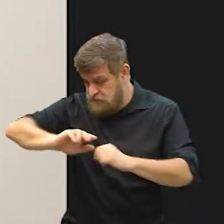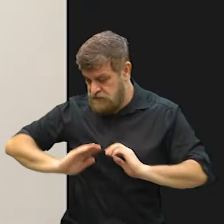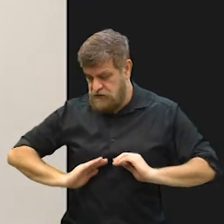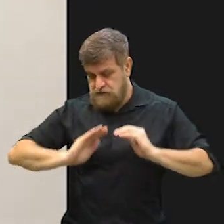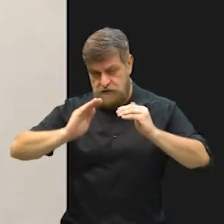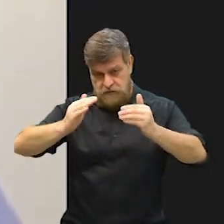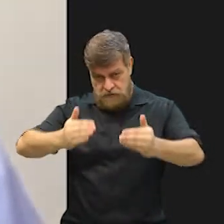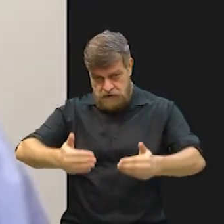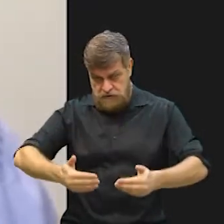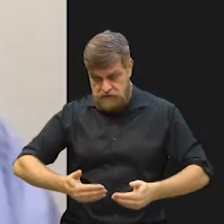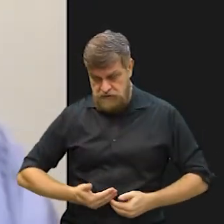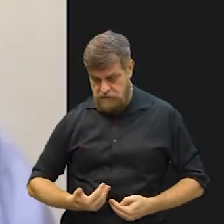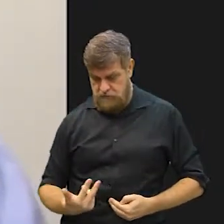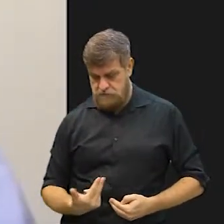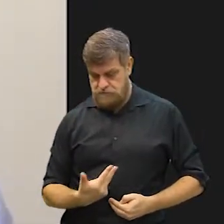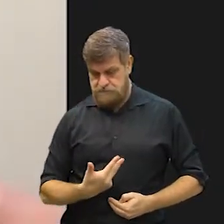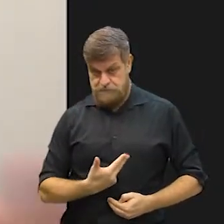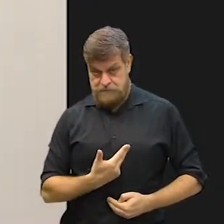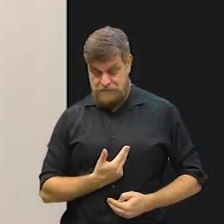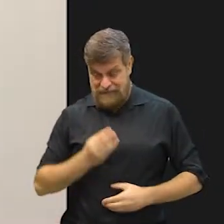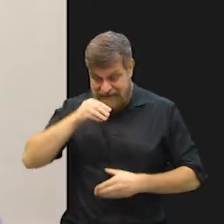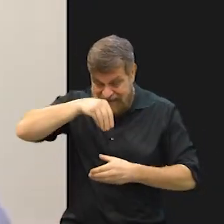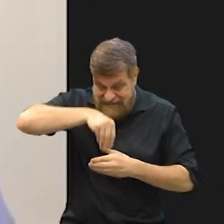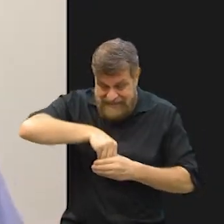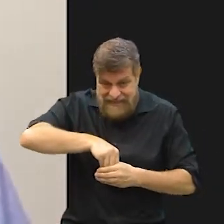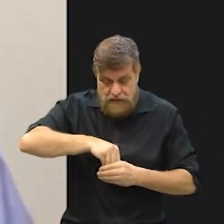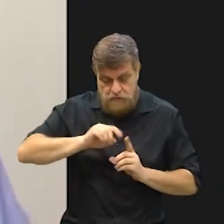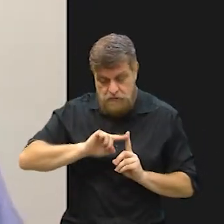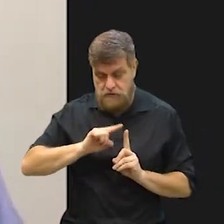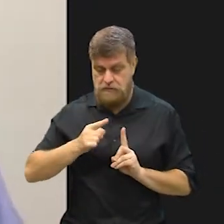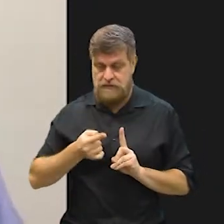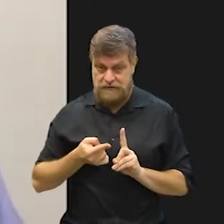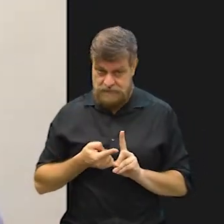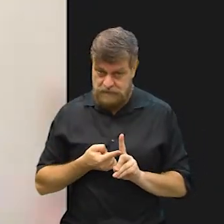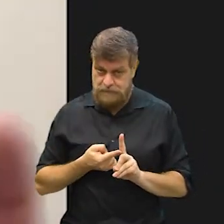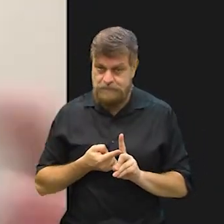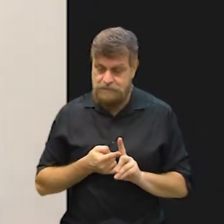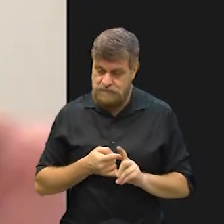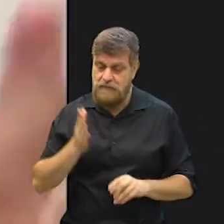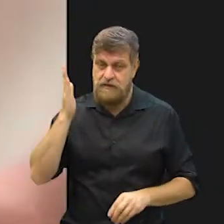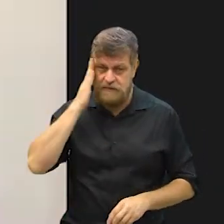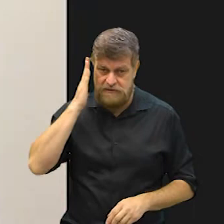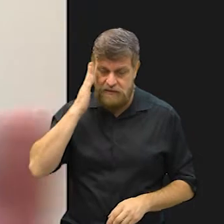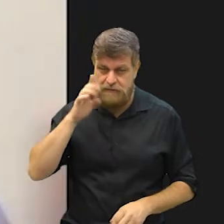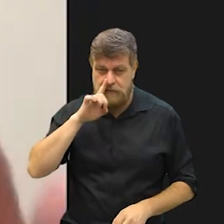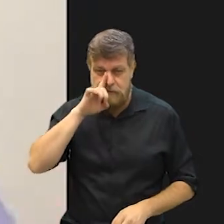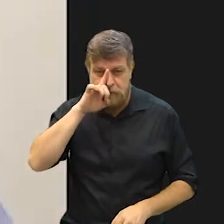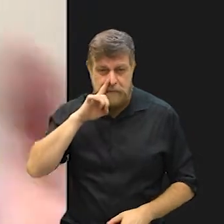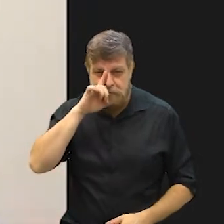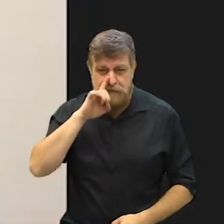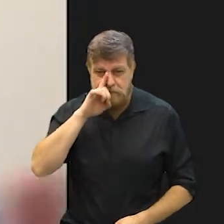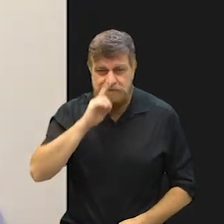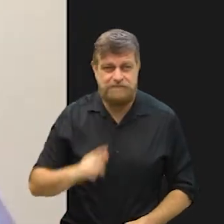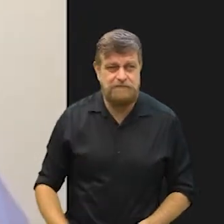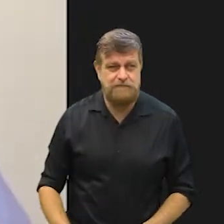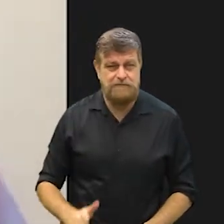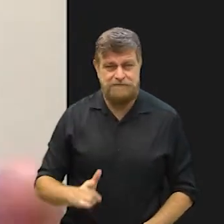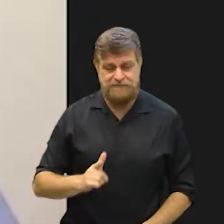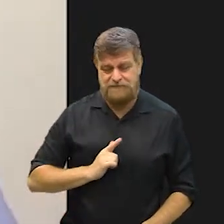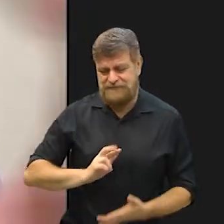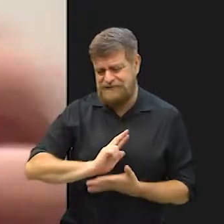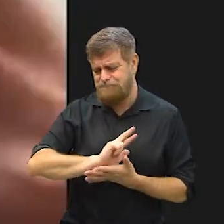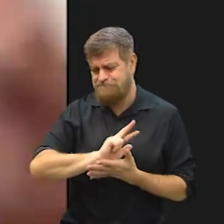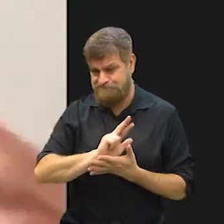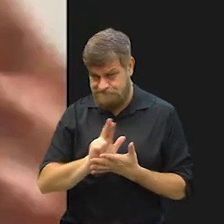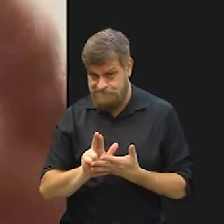várias alterações estruturais no feto, né? A gente faz cirurgia fetal de tudo, né? Há